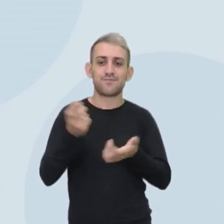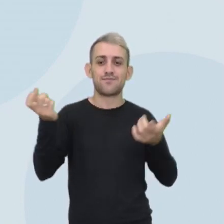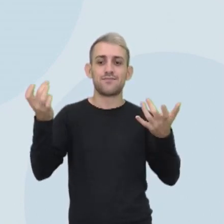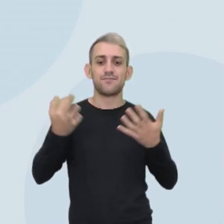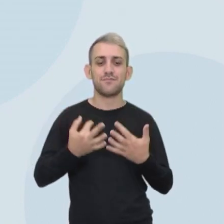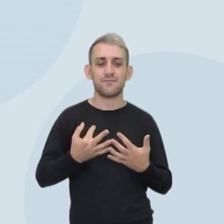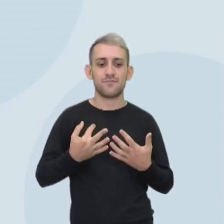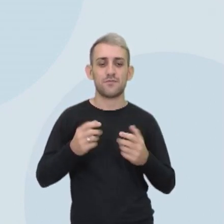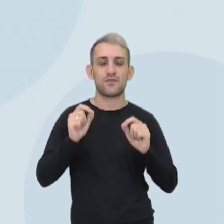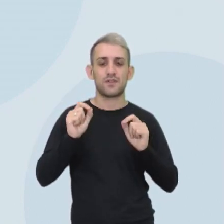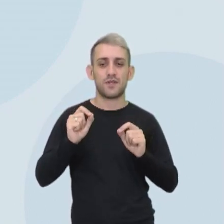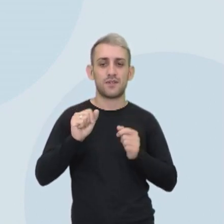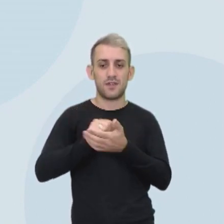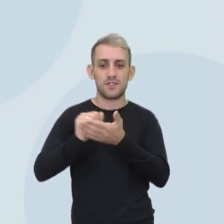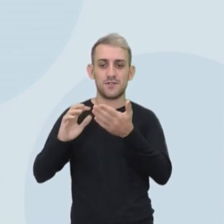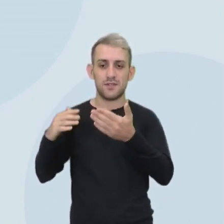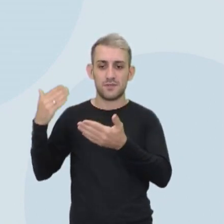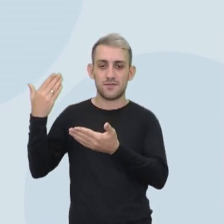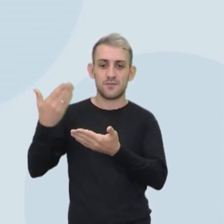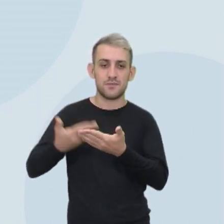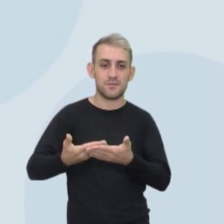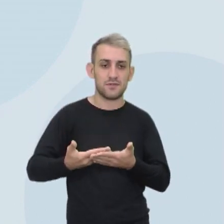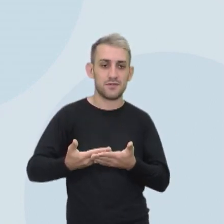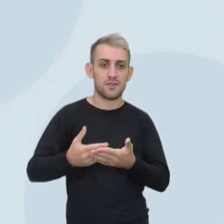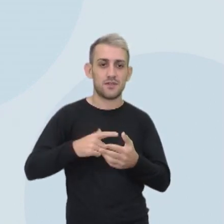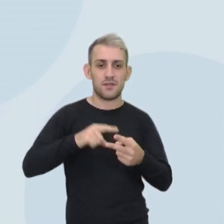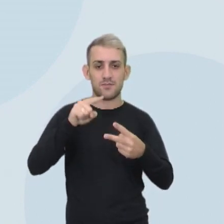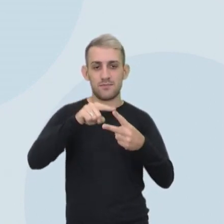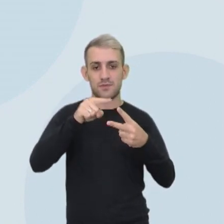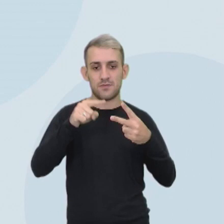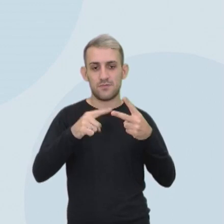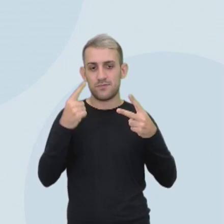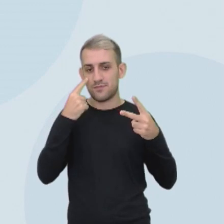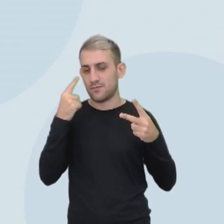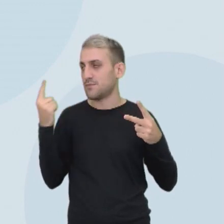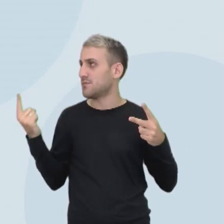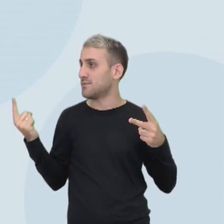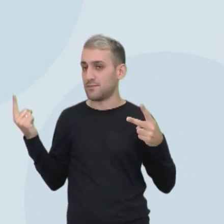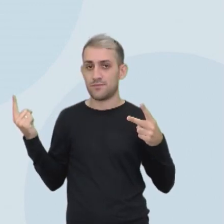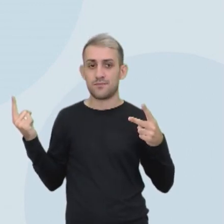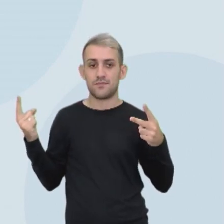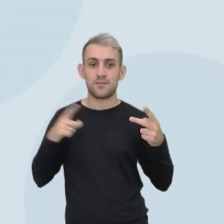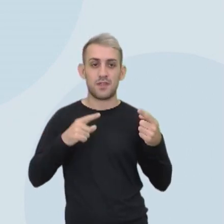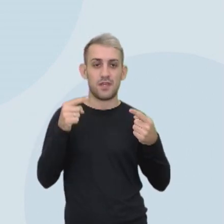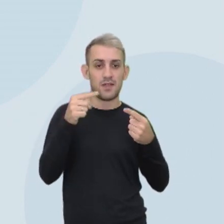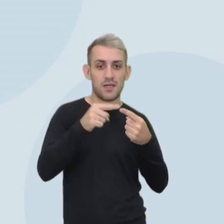decorrer da atividade 3, que é a colonialidade, a decolonialidade. Então, a